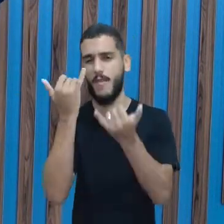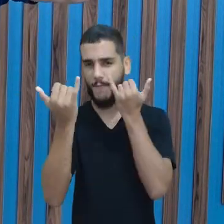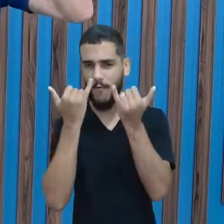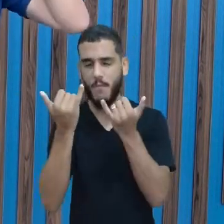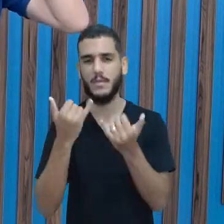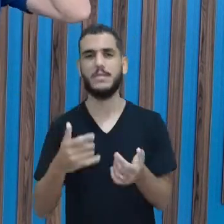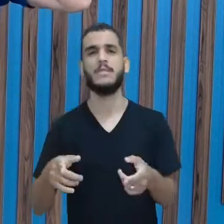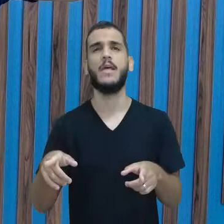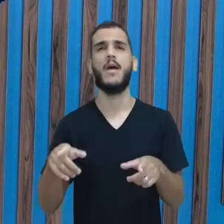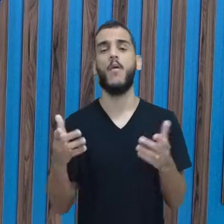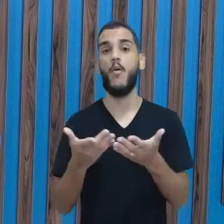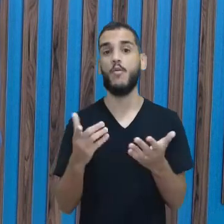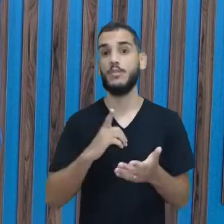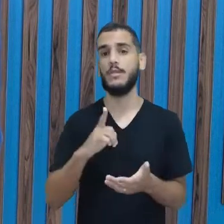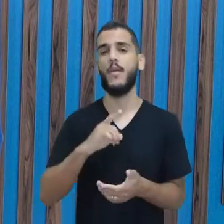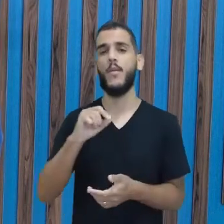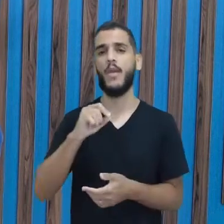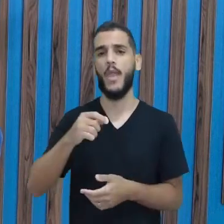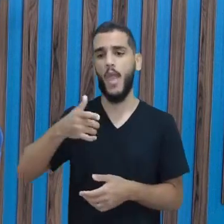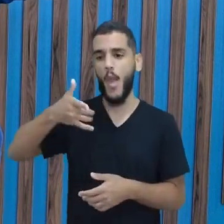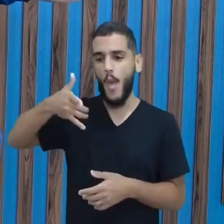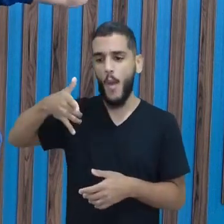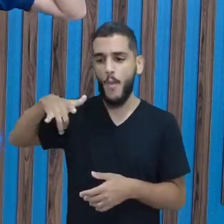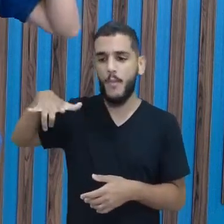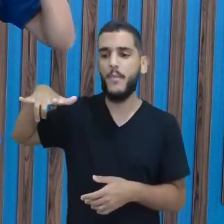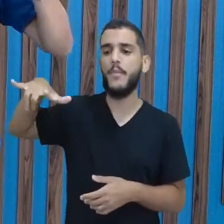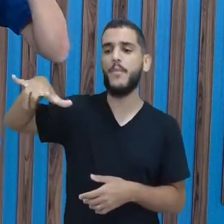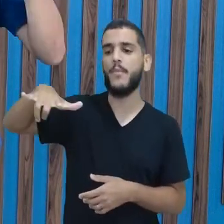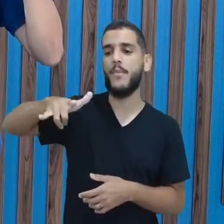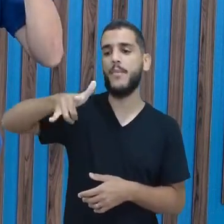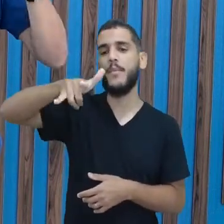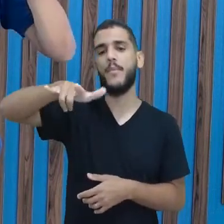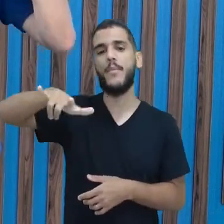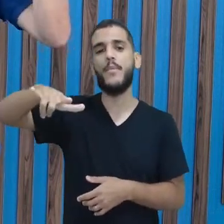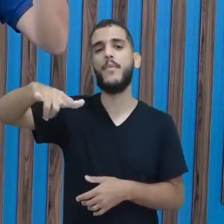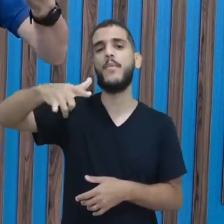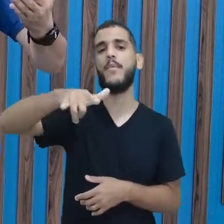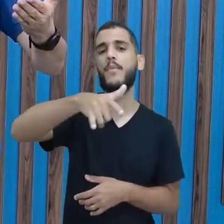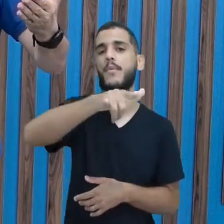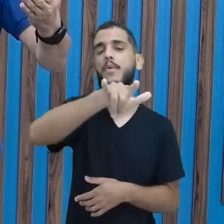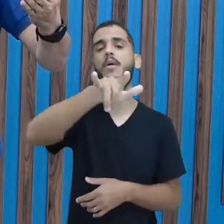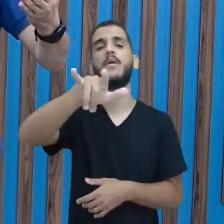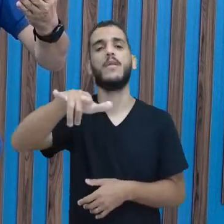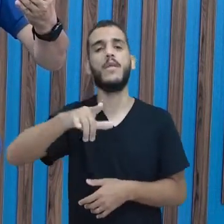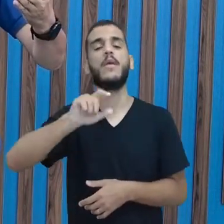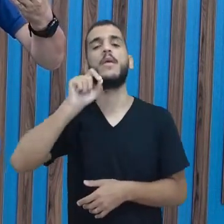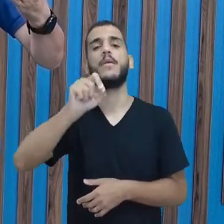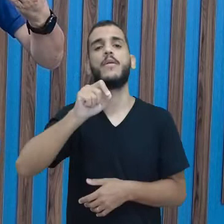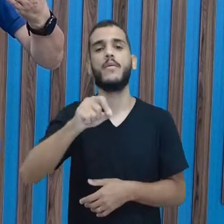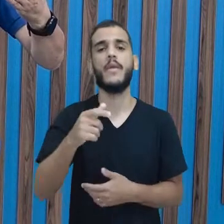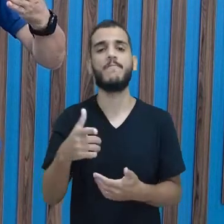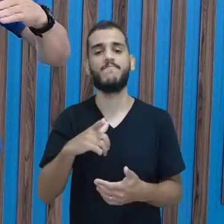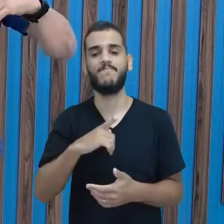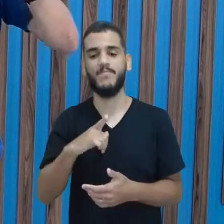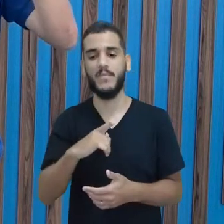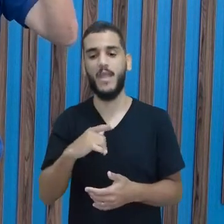drones, hoje tem drone que passa vendo toda a plantação, então o cara não tem que se deslocar. Veja, a mão de